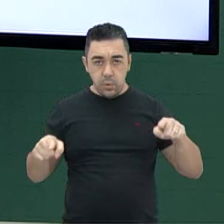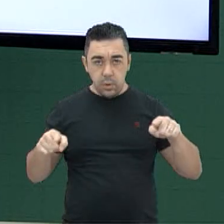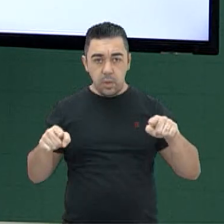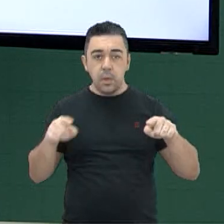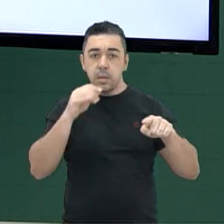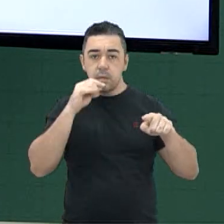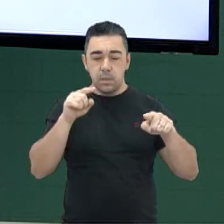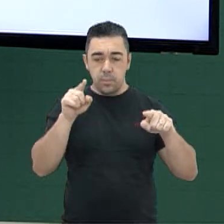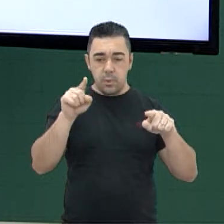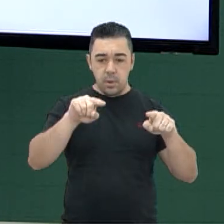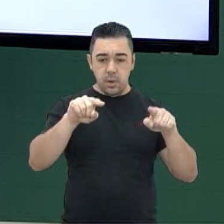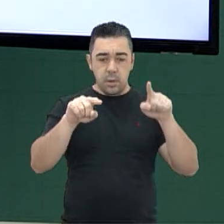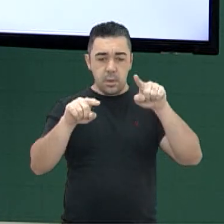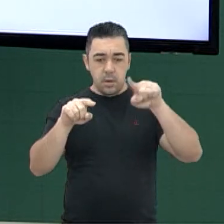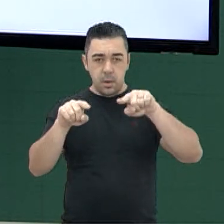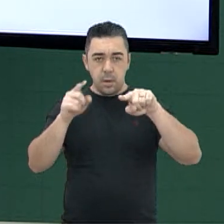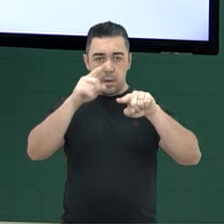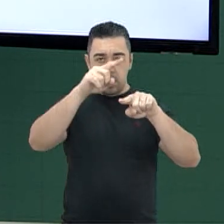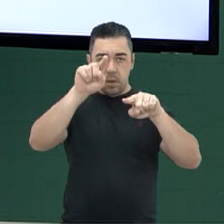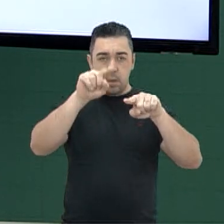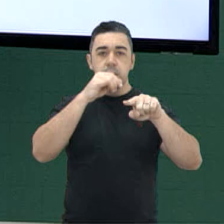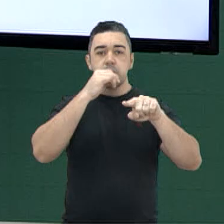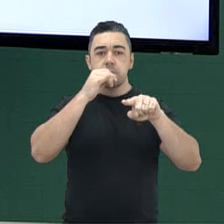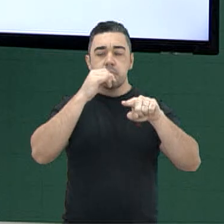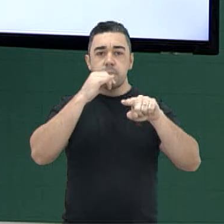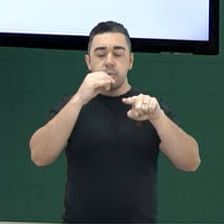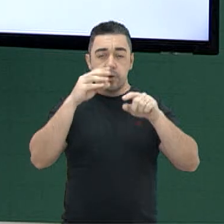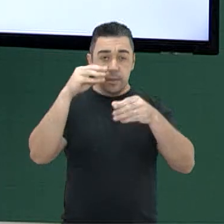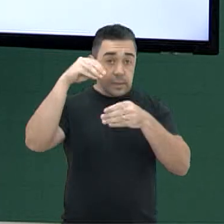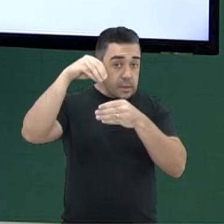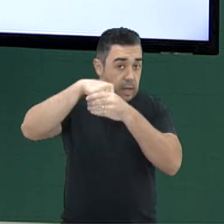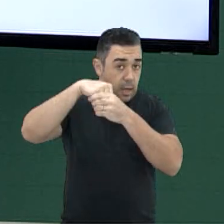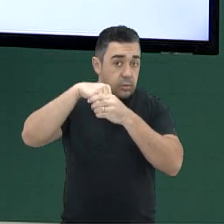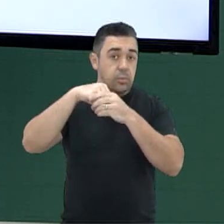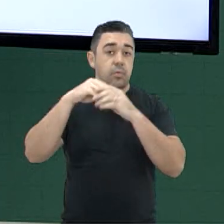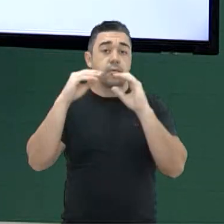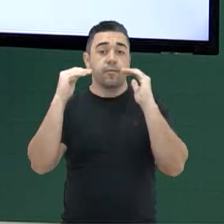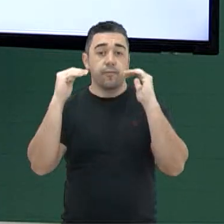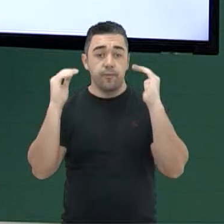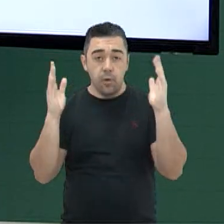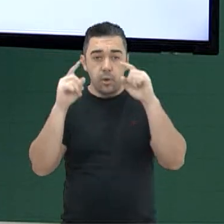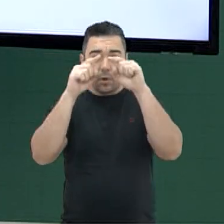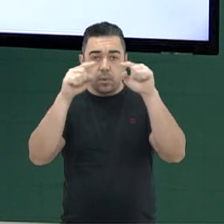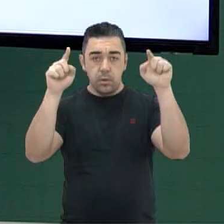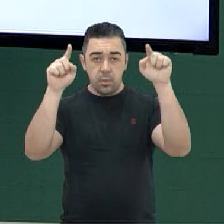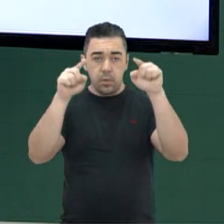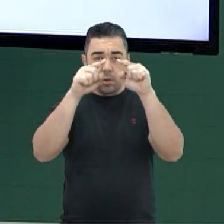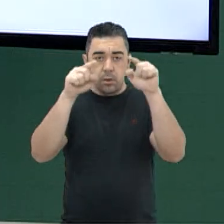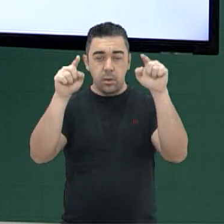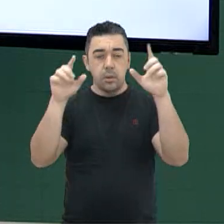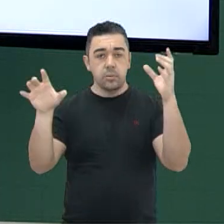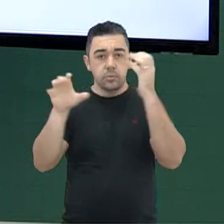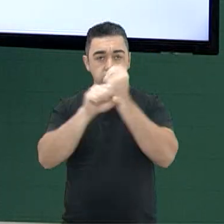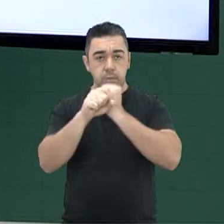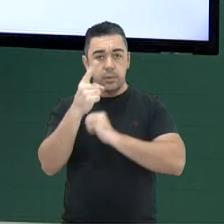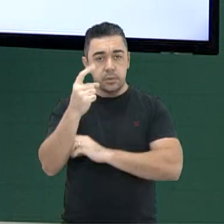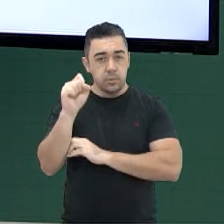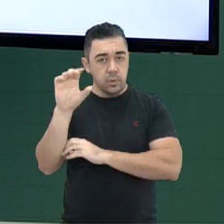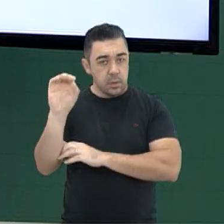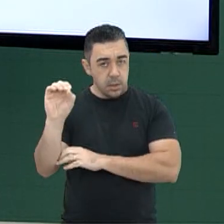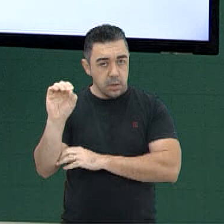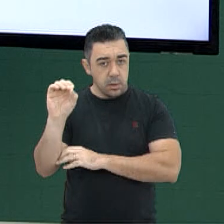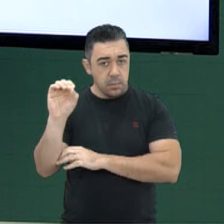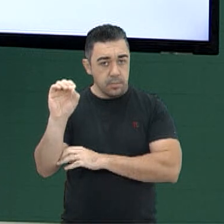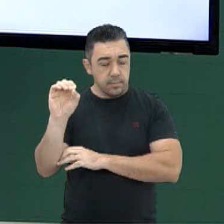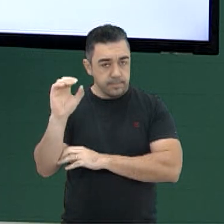dos ângulos dela, tanto dos externos como o interno aqui desse triângulo, vão dar quanto?